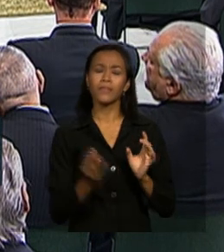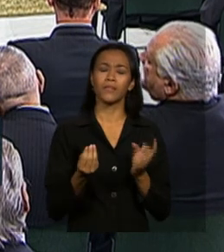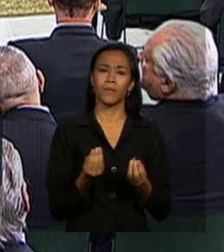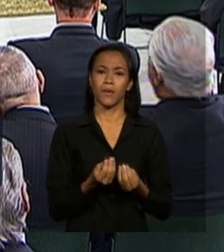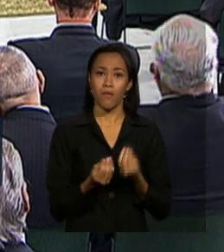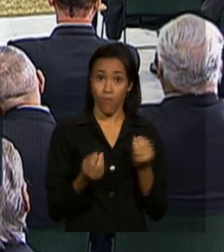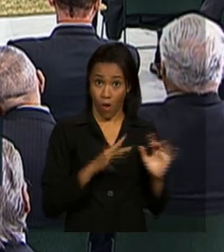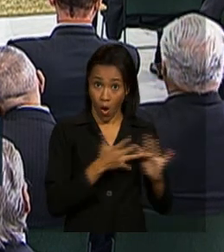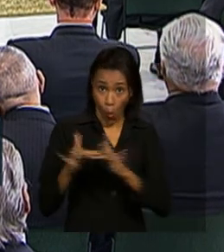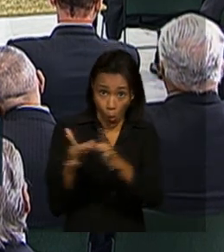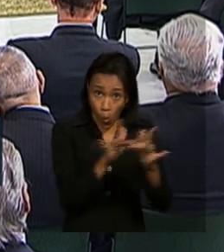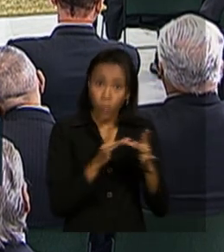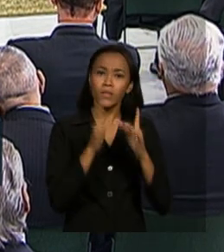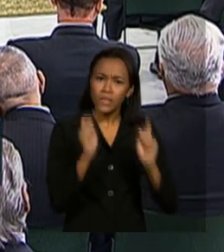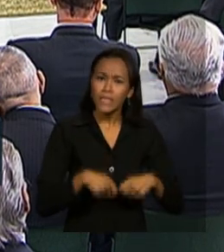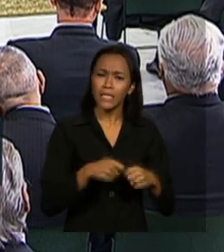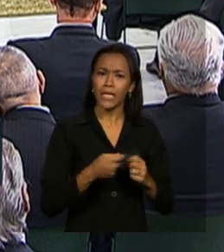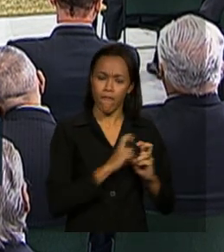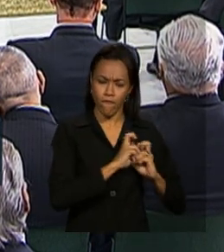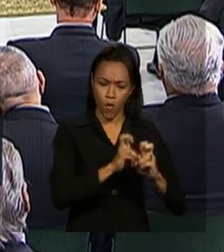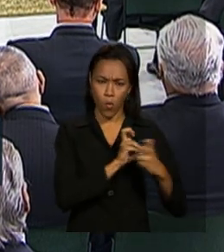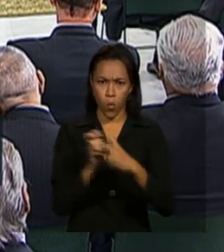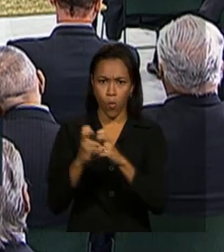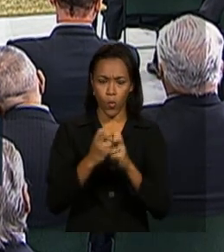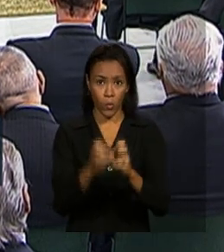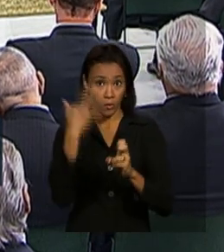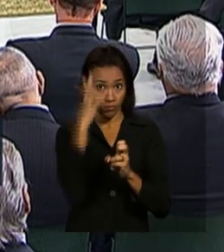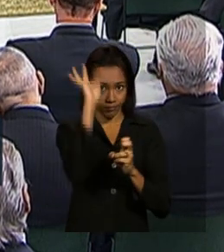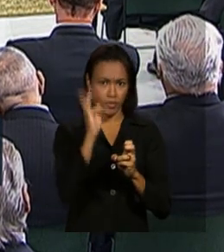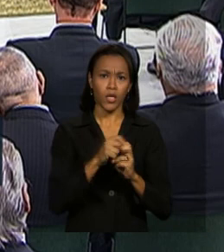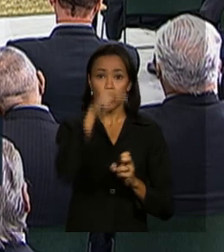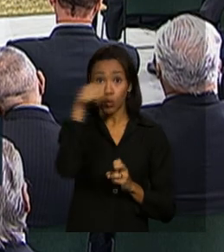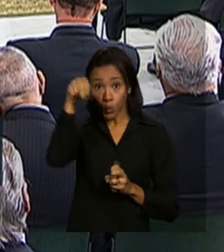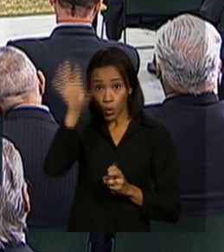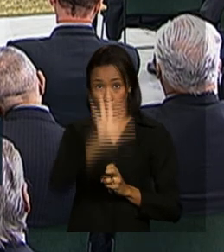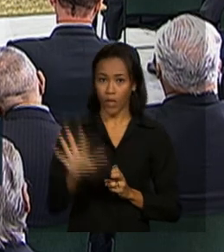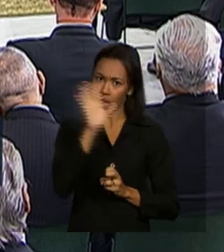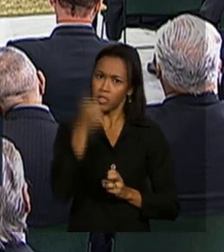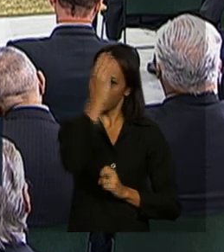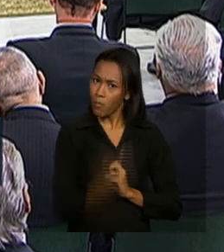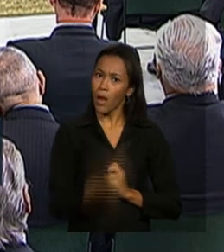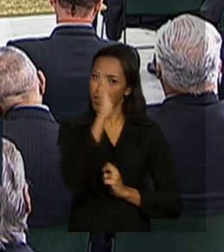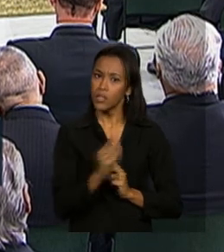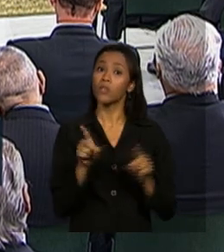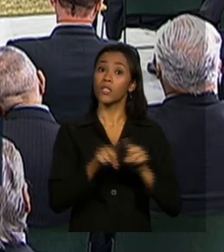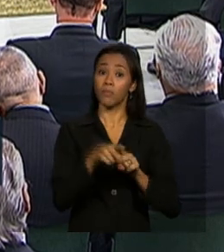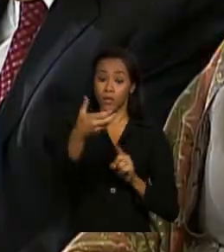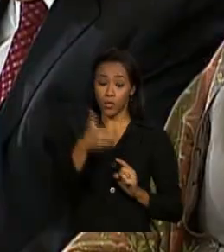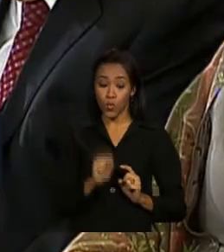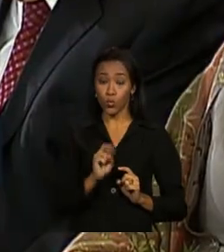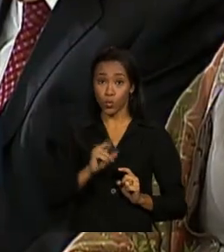um artigo de uma articulação por vez de ferrovias modernas do nordeste brasileiro com o Sul eo sudeste